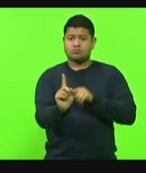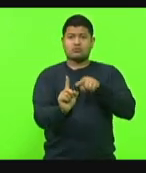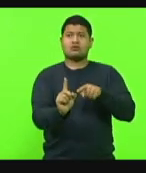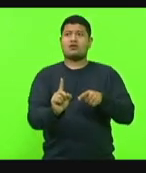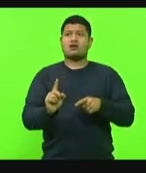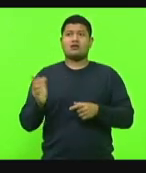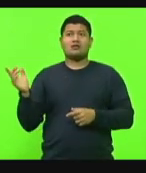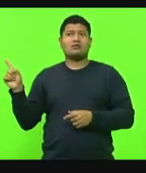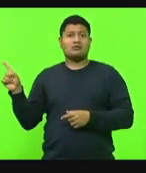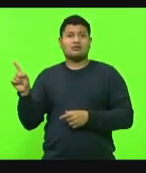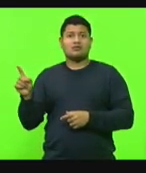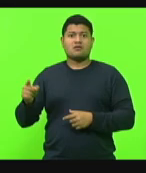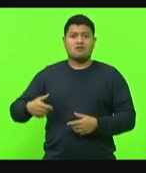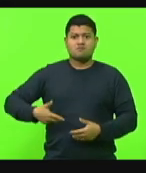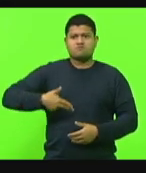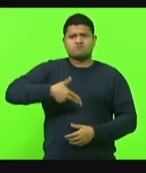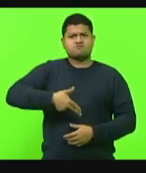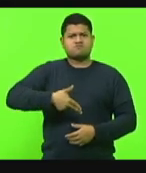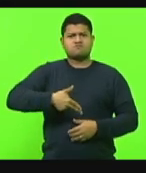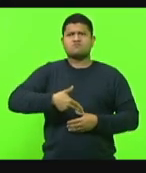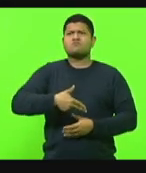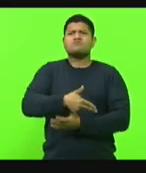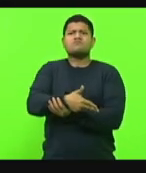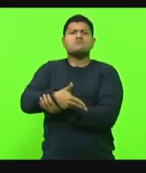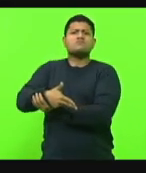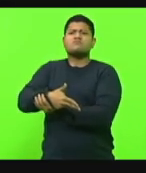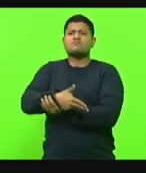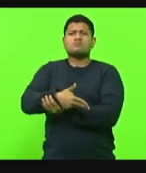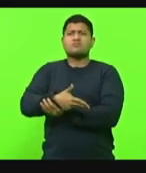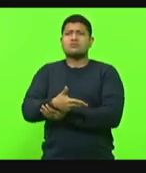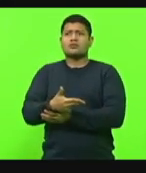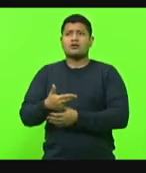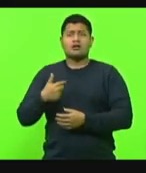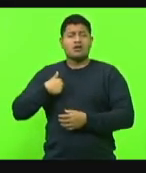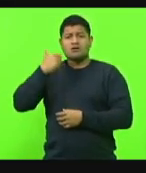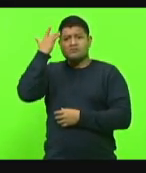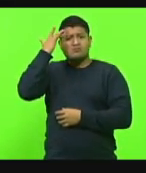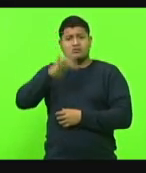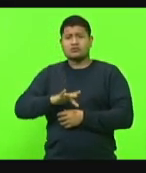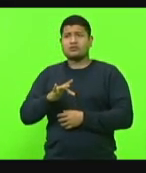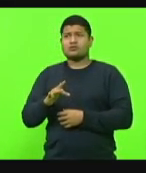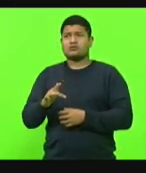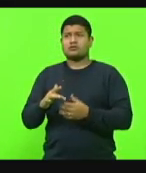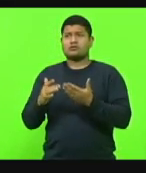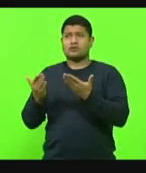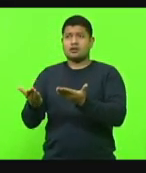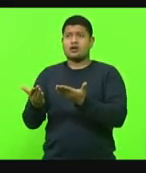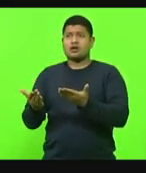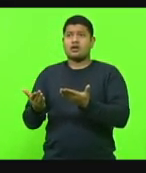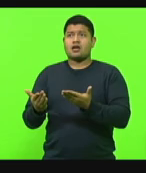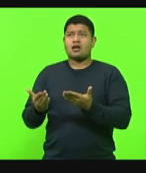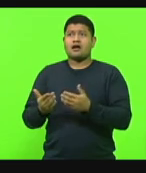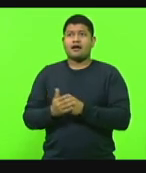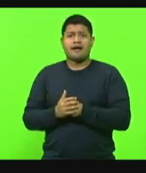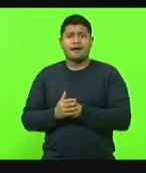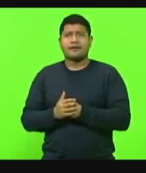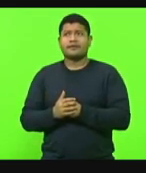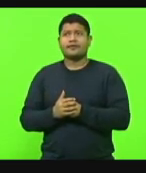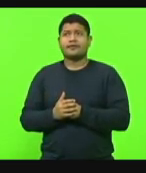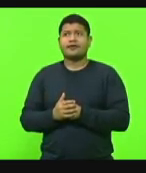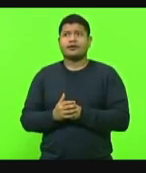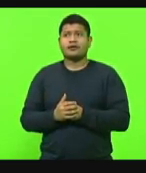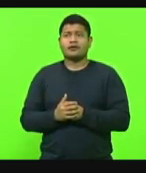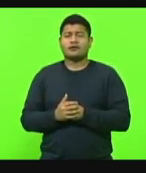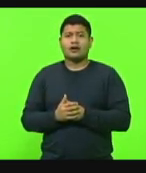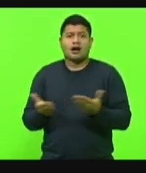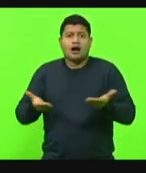Uma .40 ali, ó. Olha ali. O cara, eu não entendi. E ele pegando lá na vitrine. Olha só,